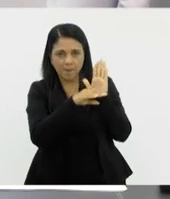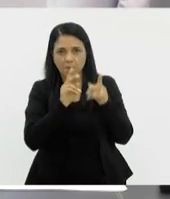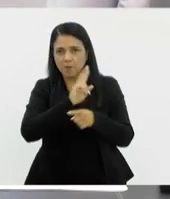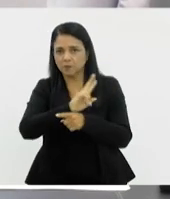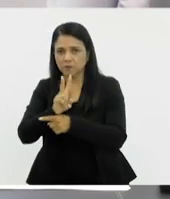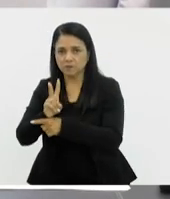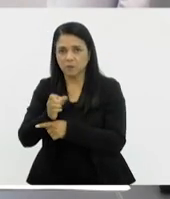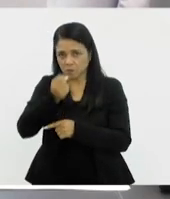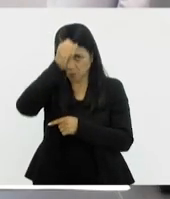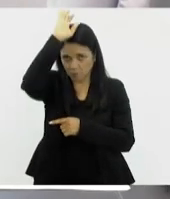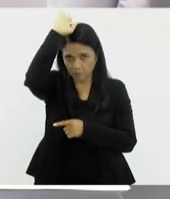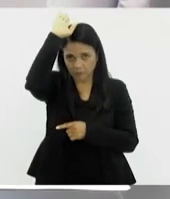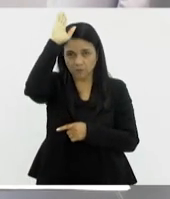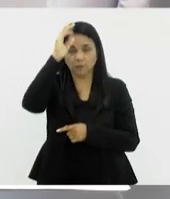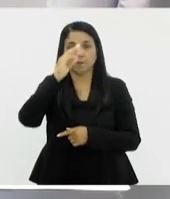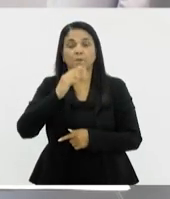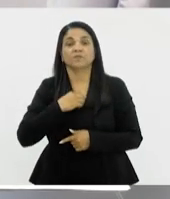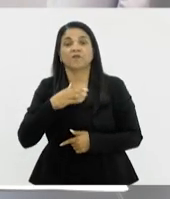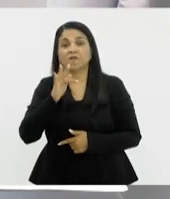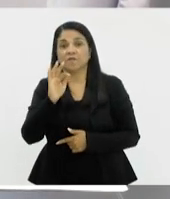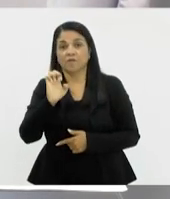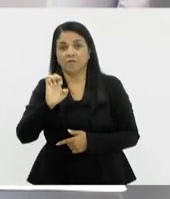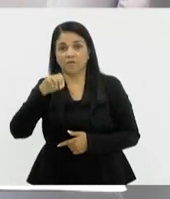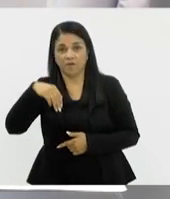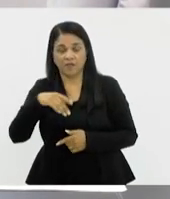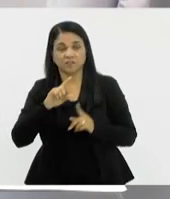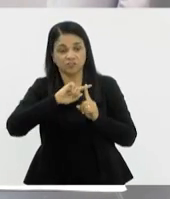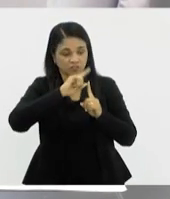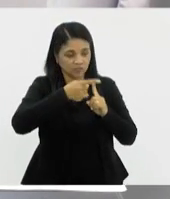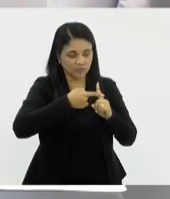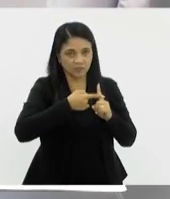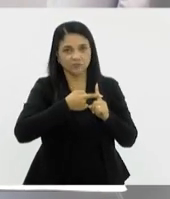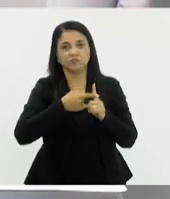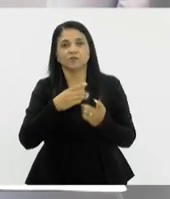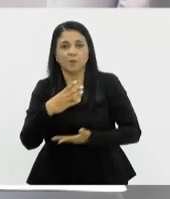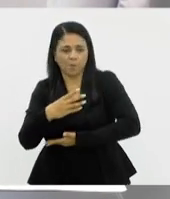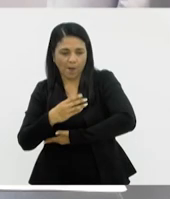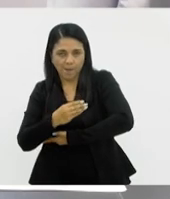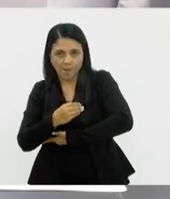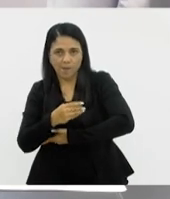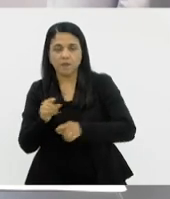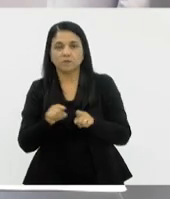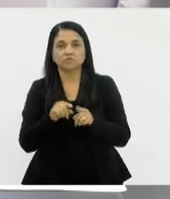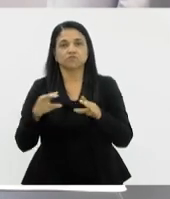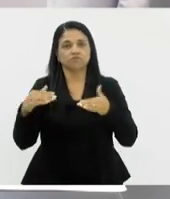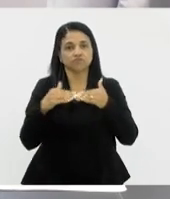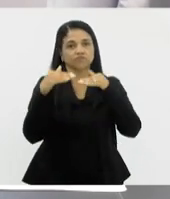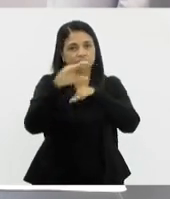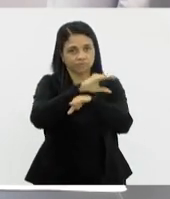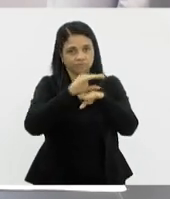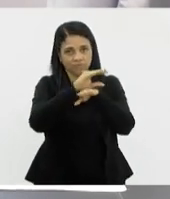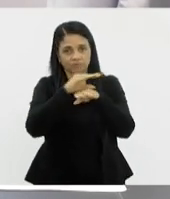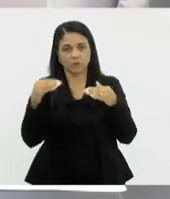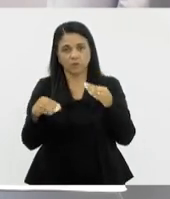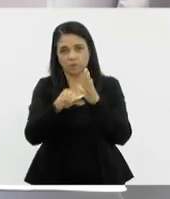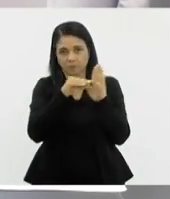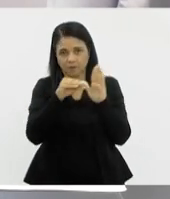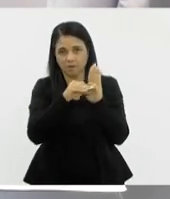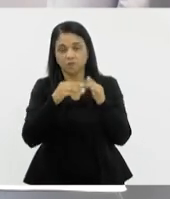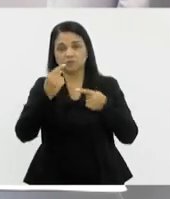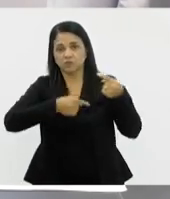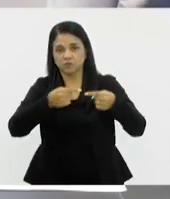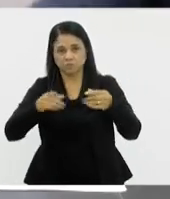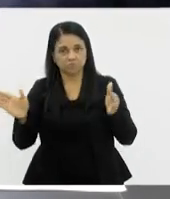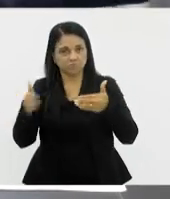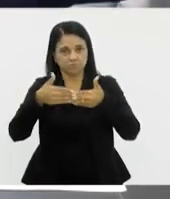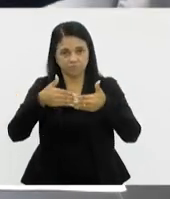a bombeiro militar, FEM, gestante e lactante. Parecer é pela constitucionalidade com emenda. Em discussão.